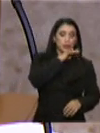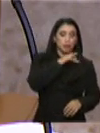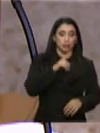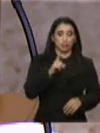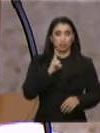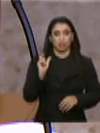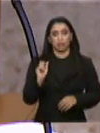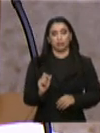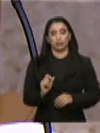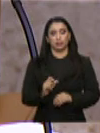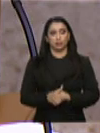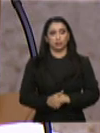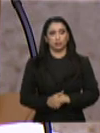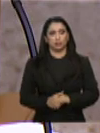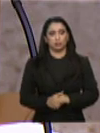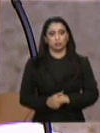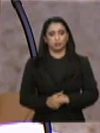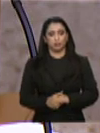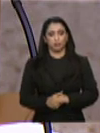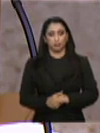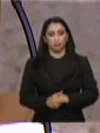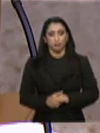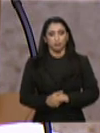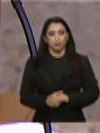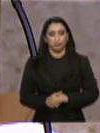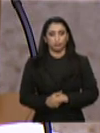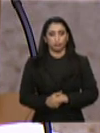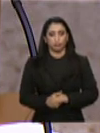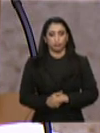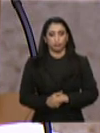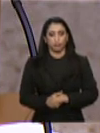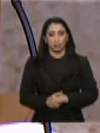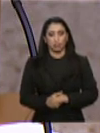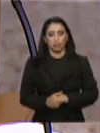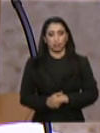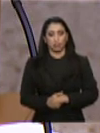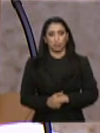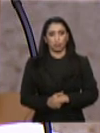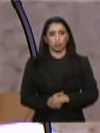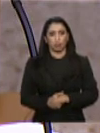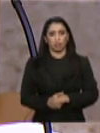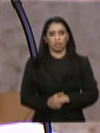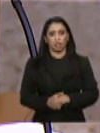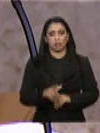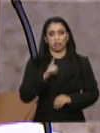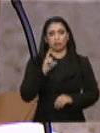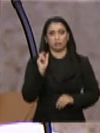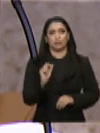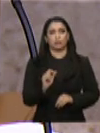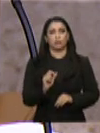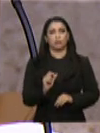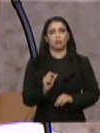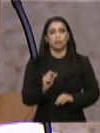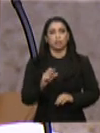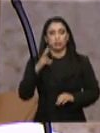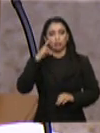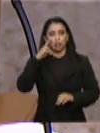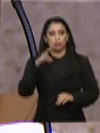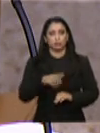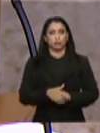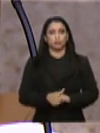desvantagem é que, ou começo pela vantagem, né, pelo positivo, a grande vantagem é que eu pude ouvir com a